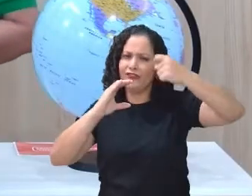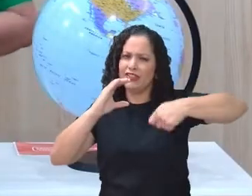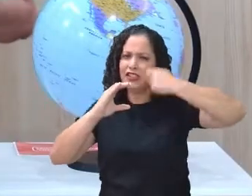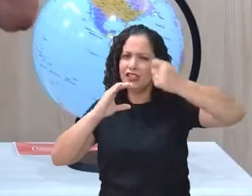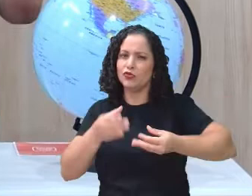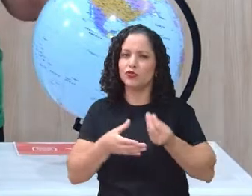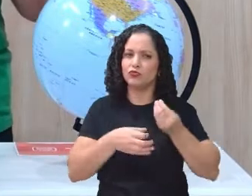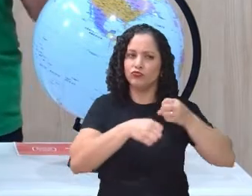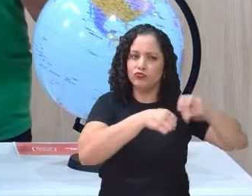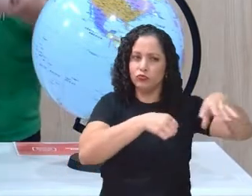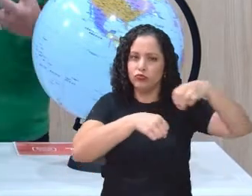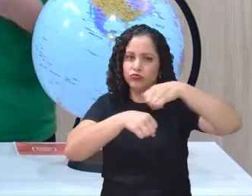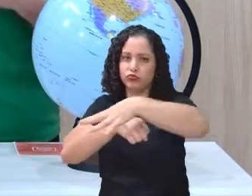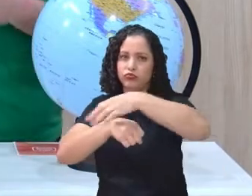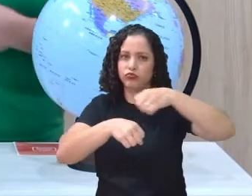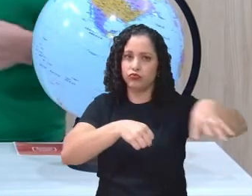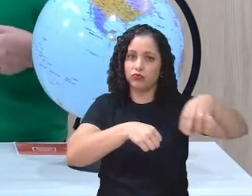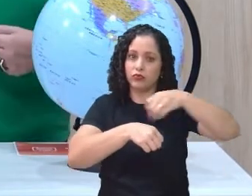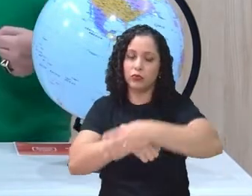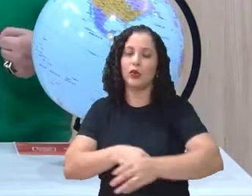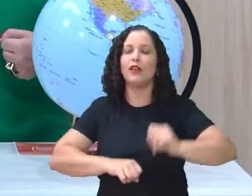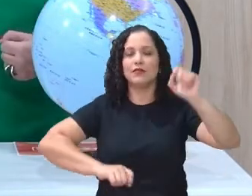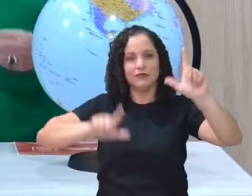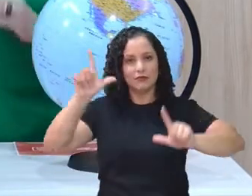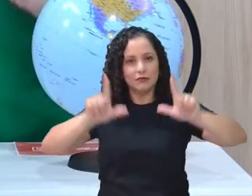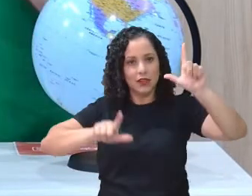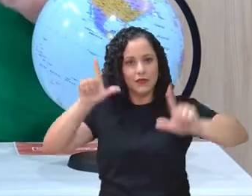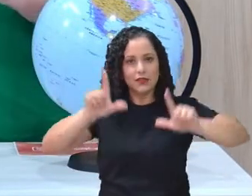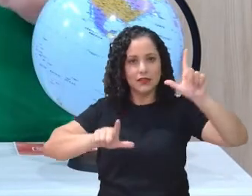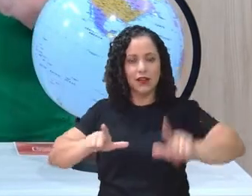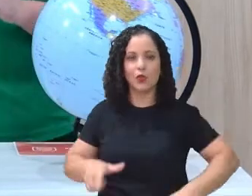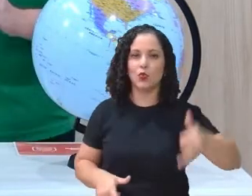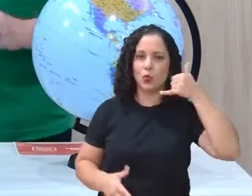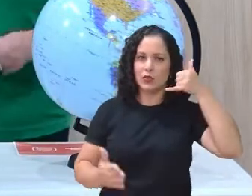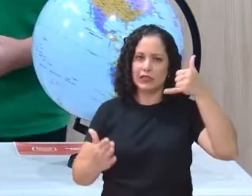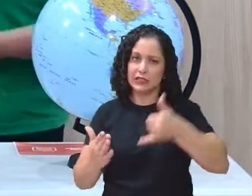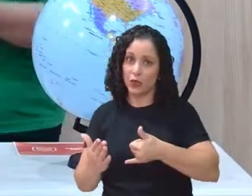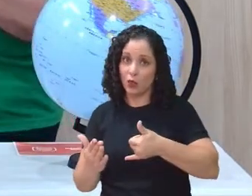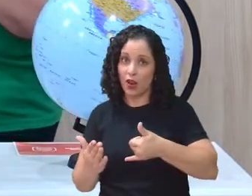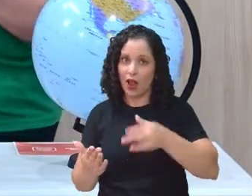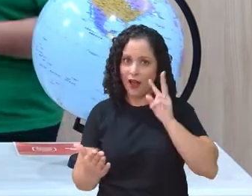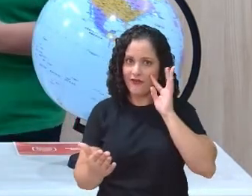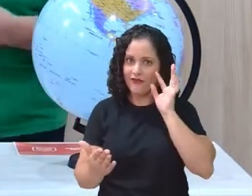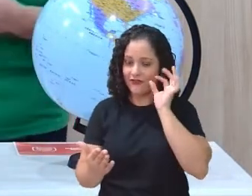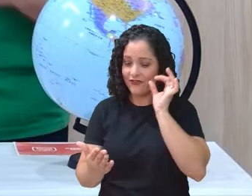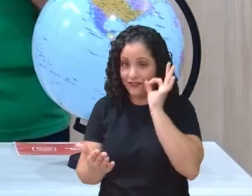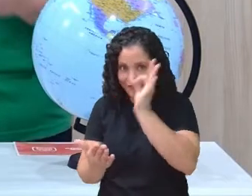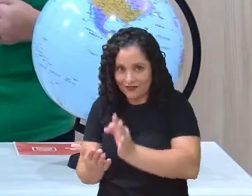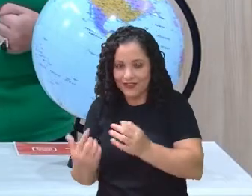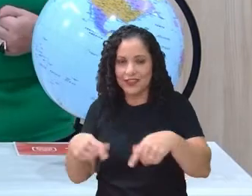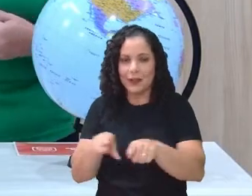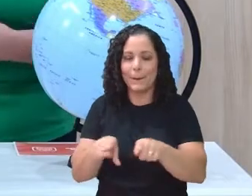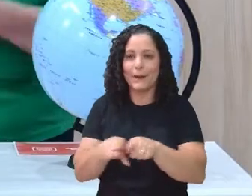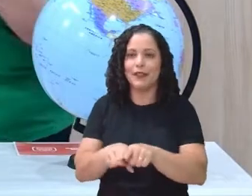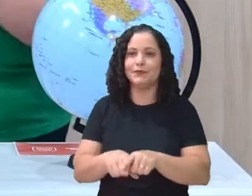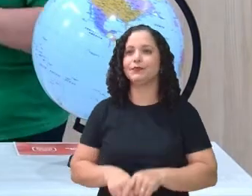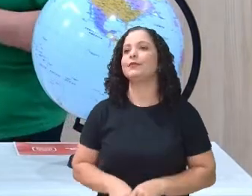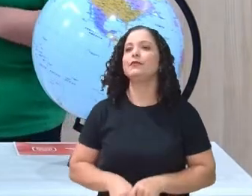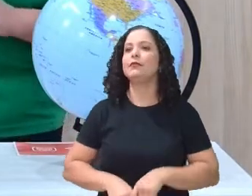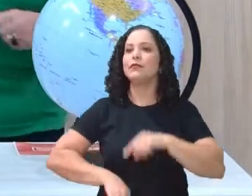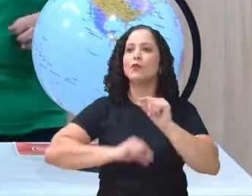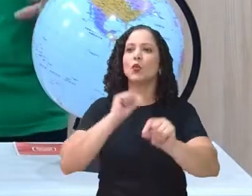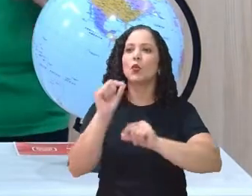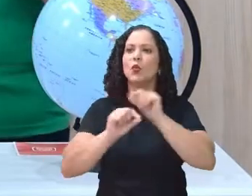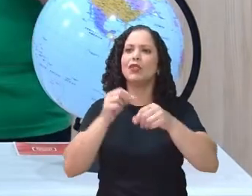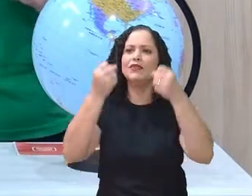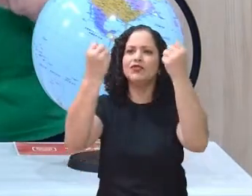enviar através da TV ou através do celular. Então, bem interessante isso. O que eu posso falar mais a